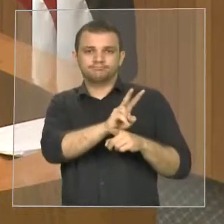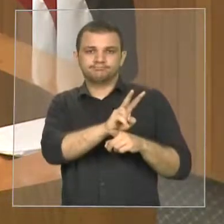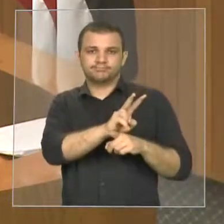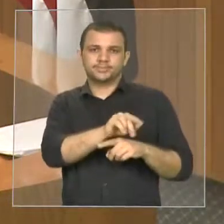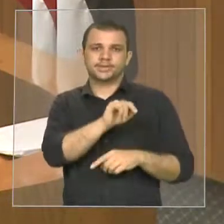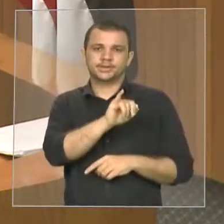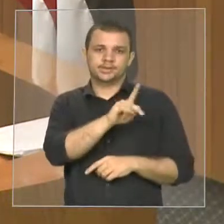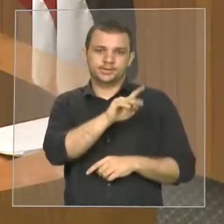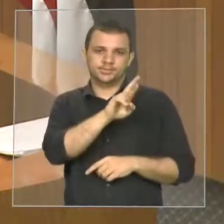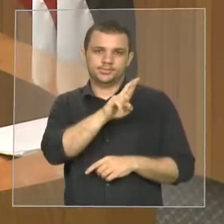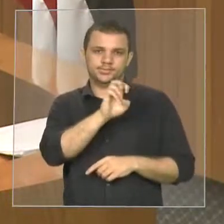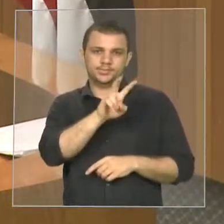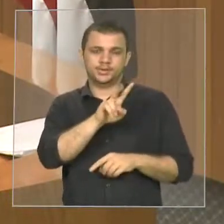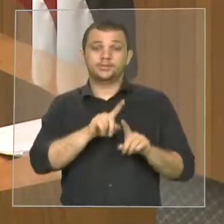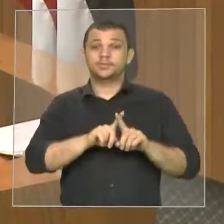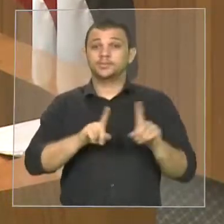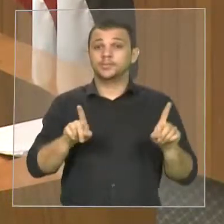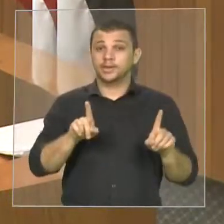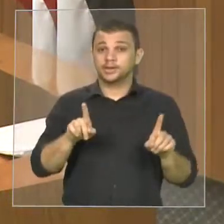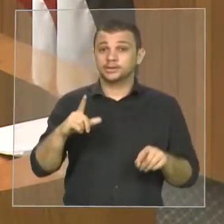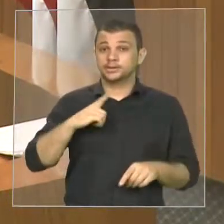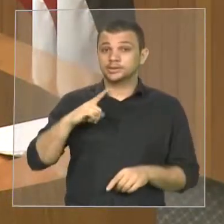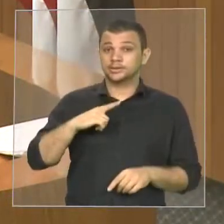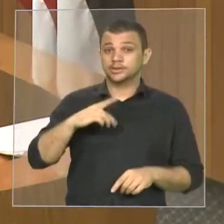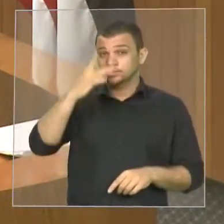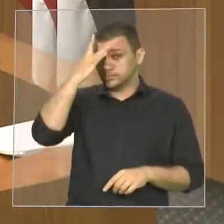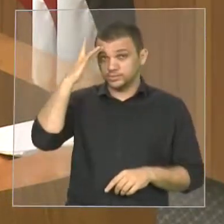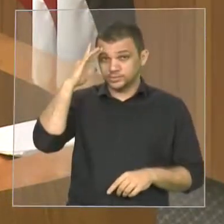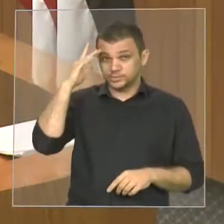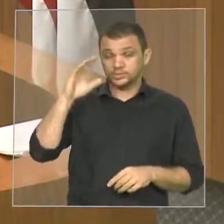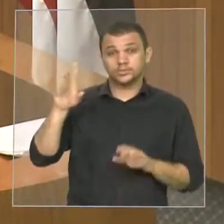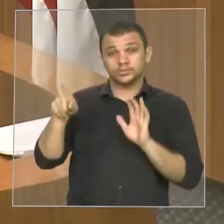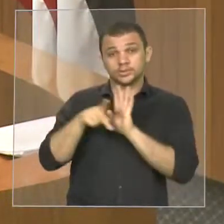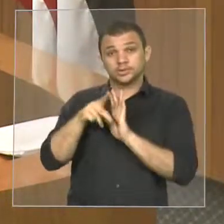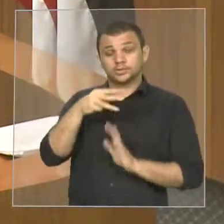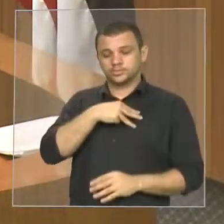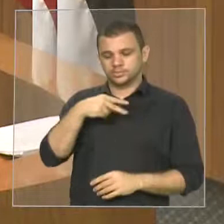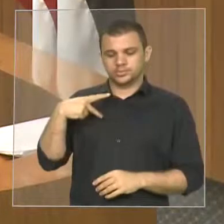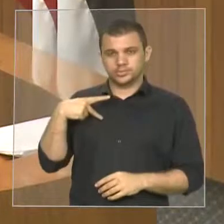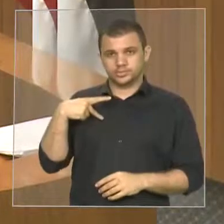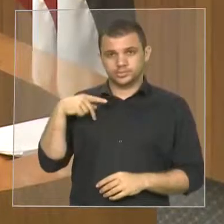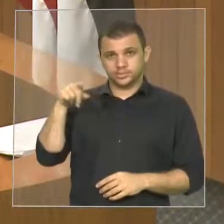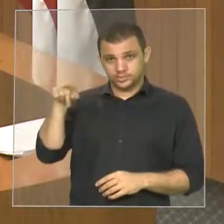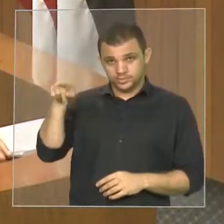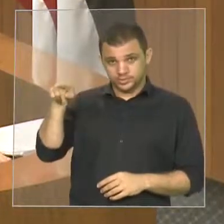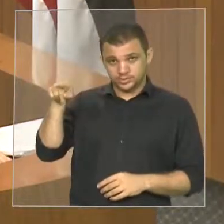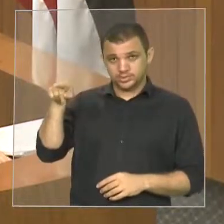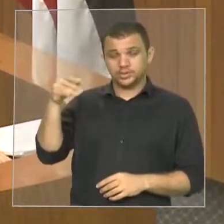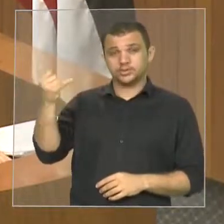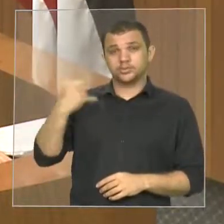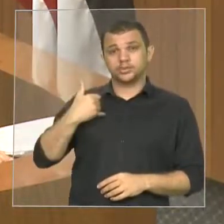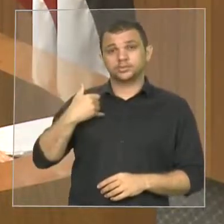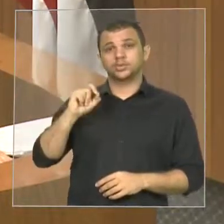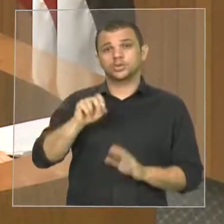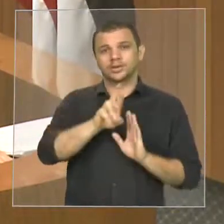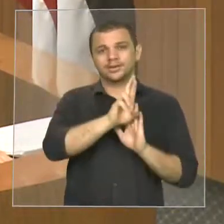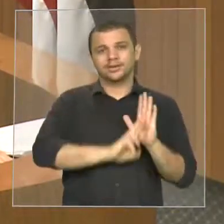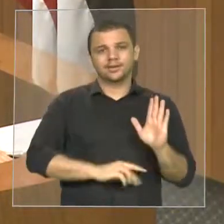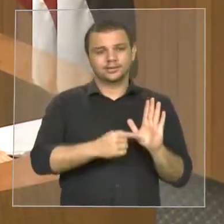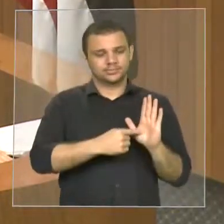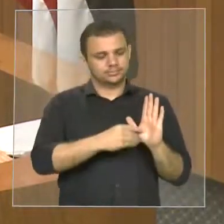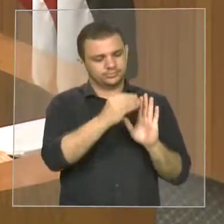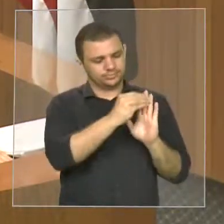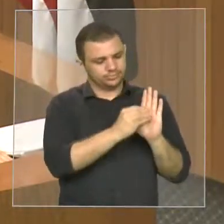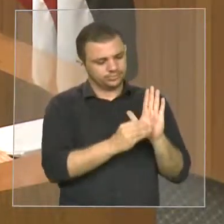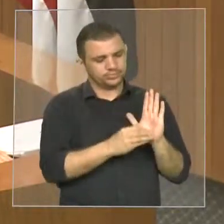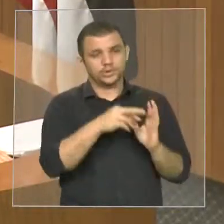foi apontado por um membro do Ministério Público a redação que tem no projeto original, deputado César Pires, que diz o seguinte, no parágrafo